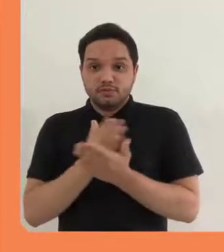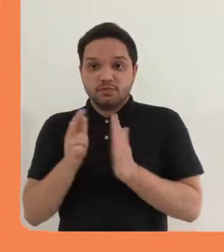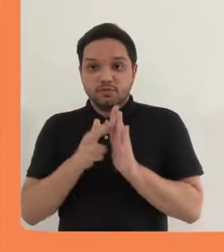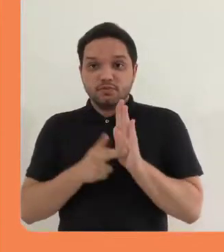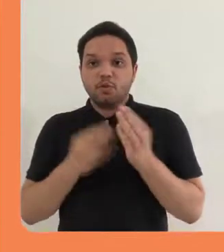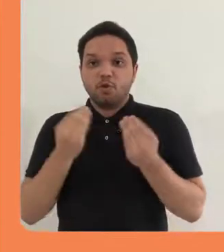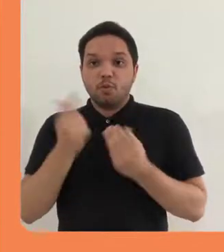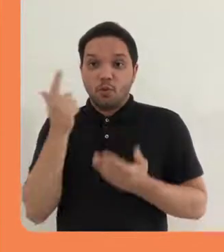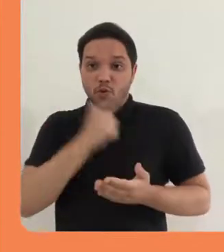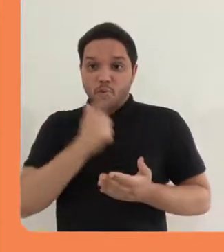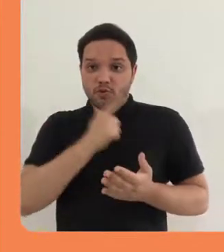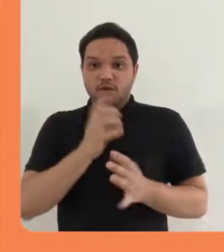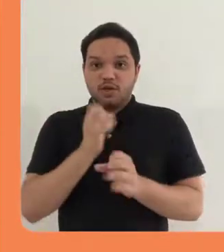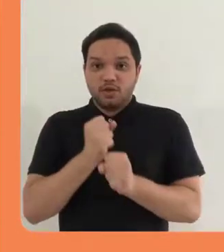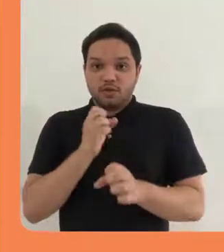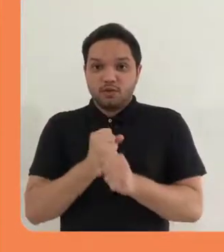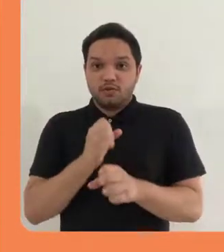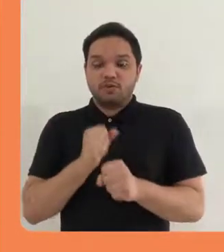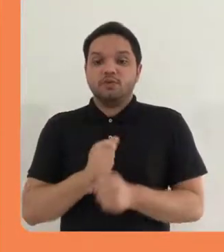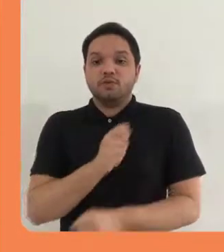de gamificação Level Up.